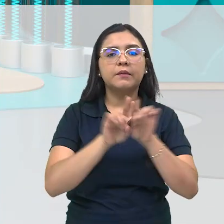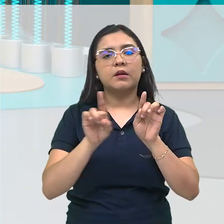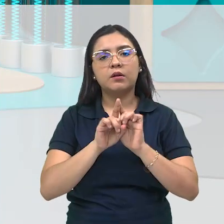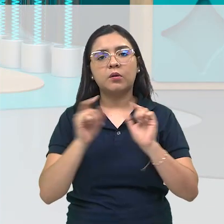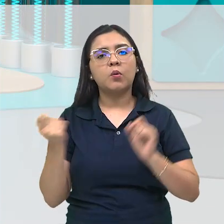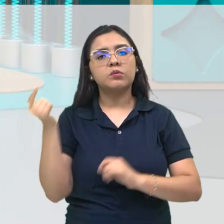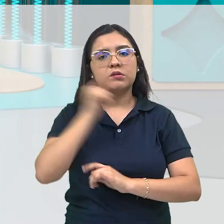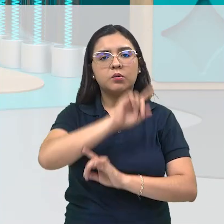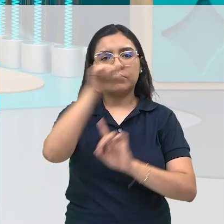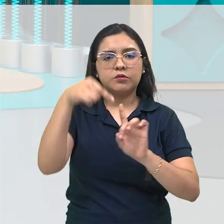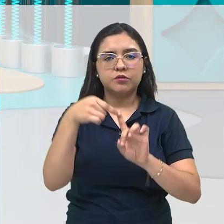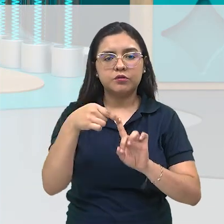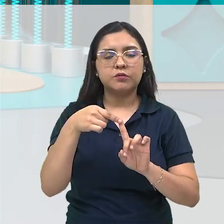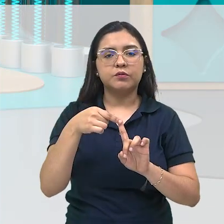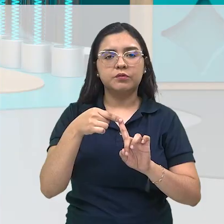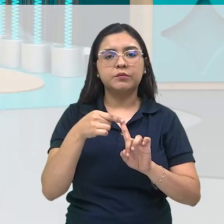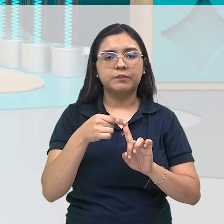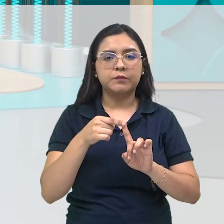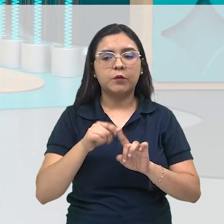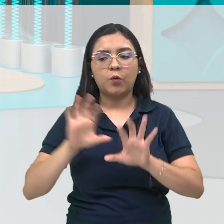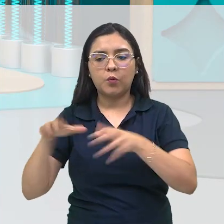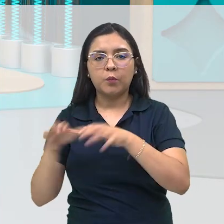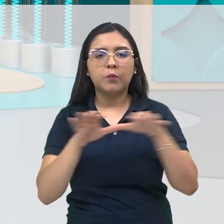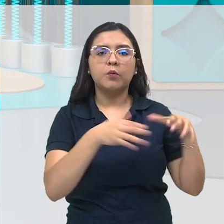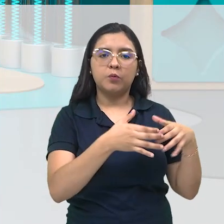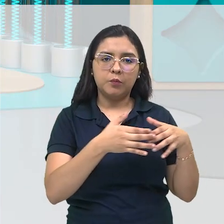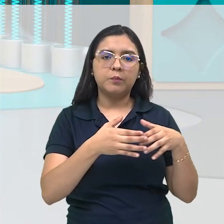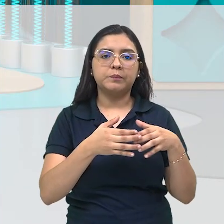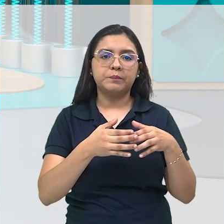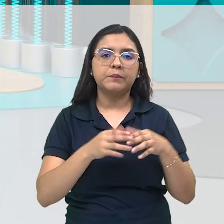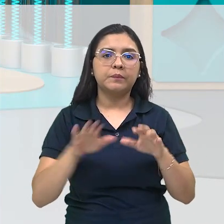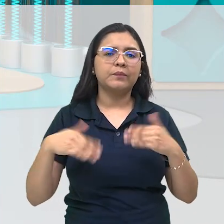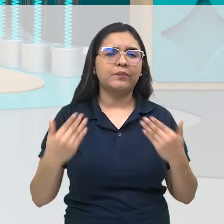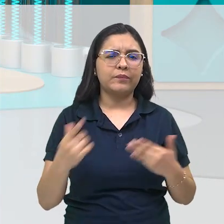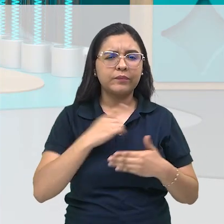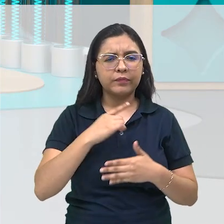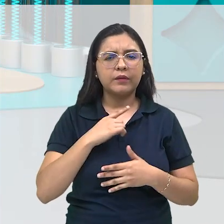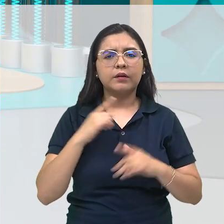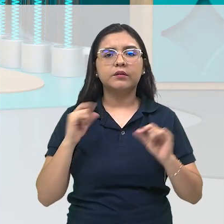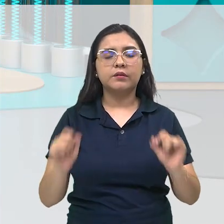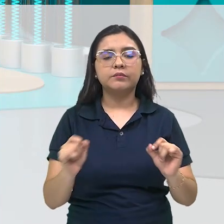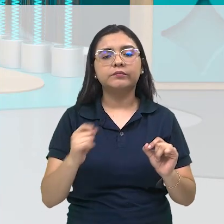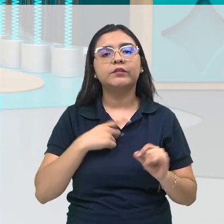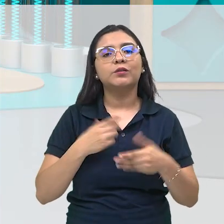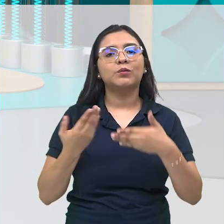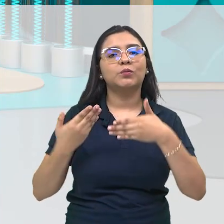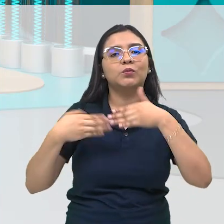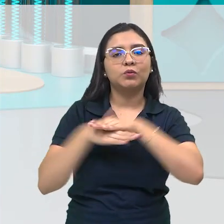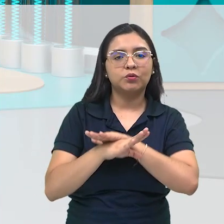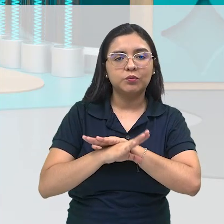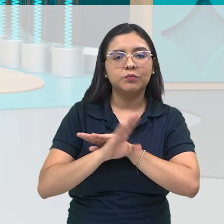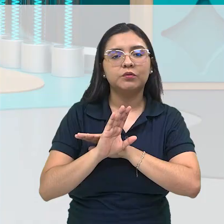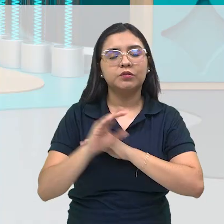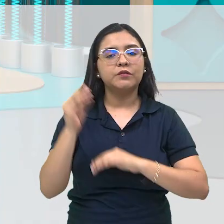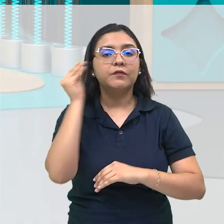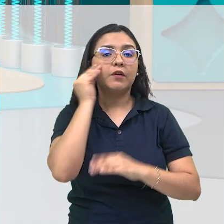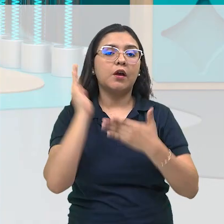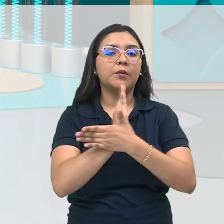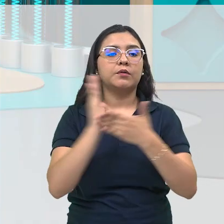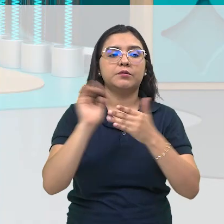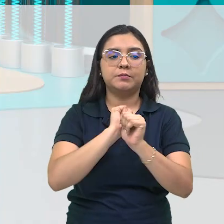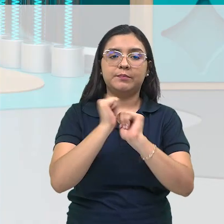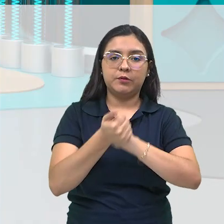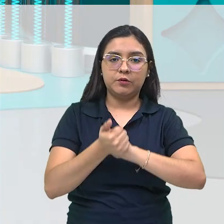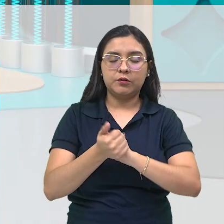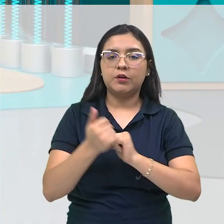alvo que está lá no campo adversário, né? A gente tem muito costume de ver esportes